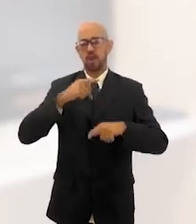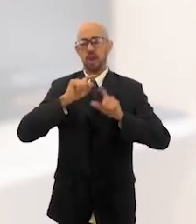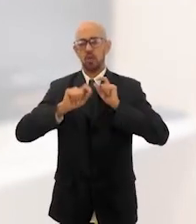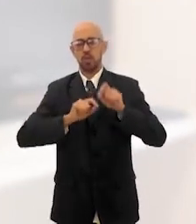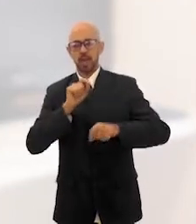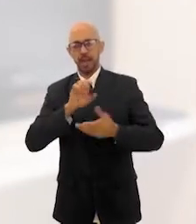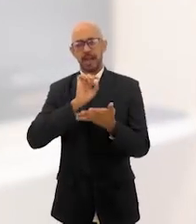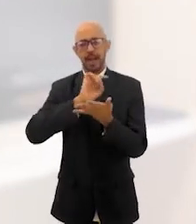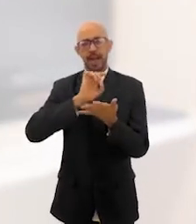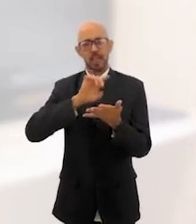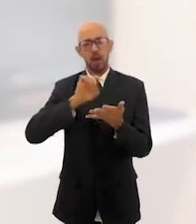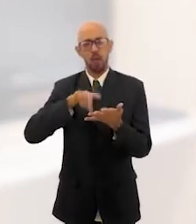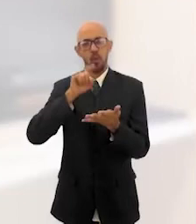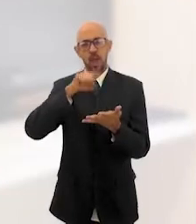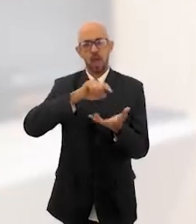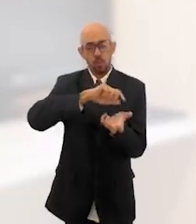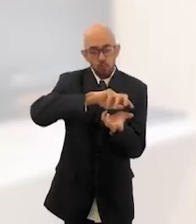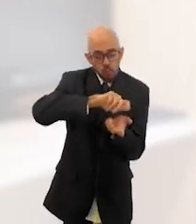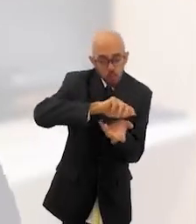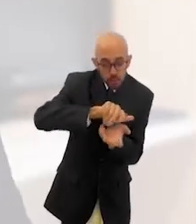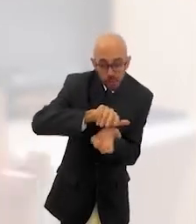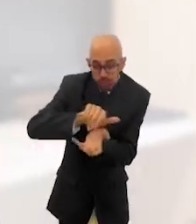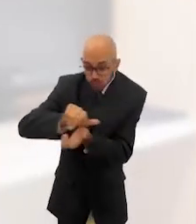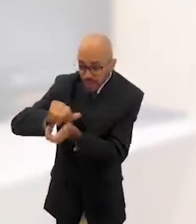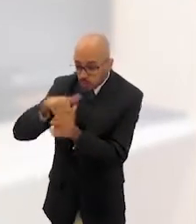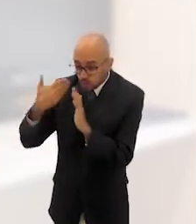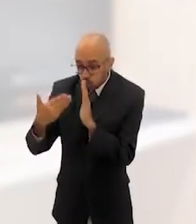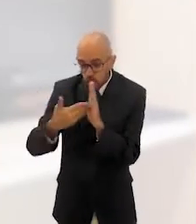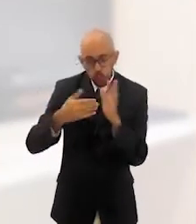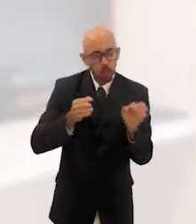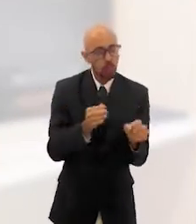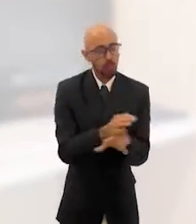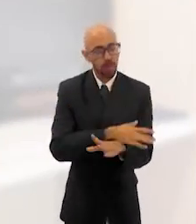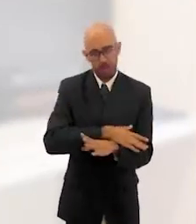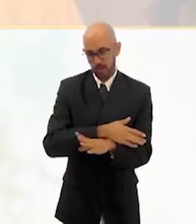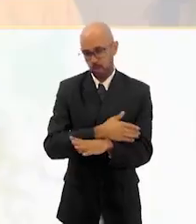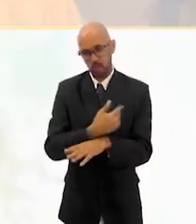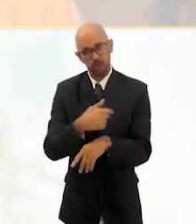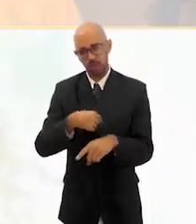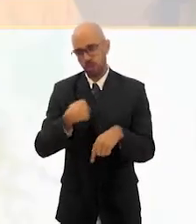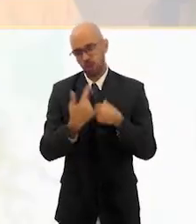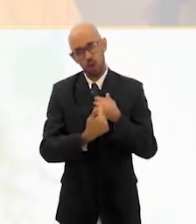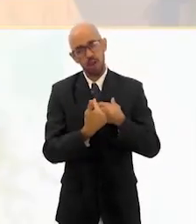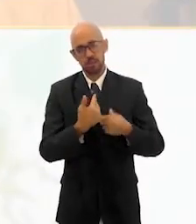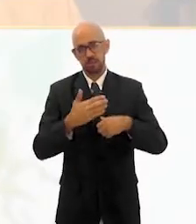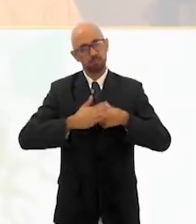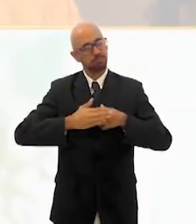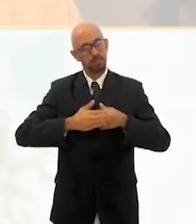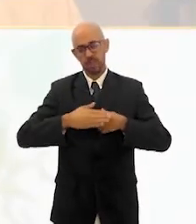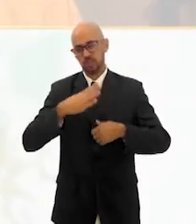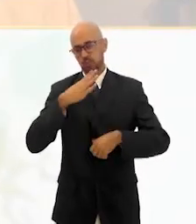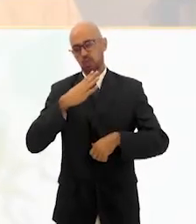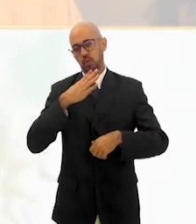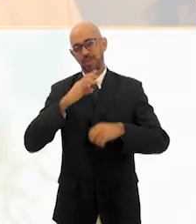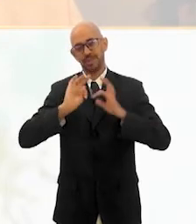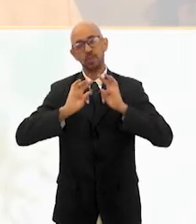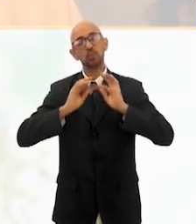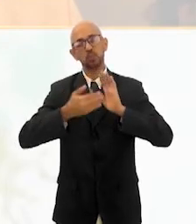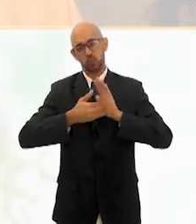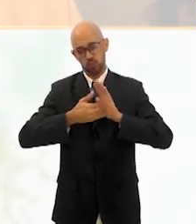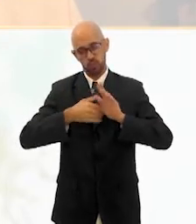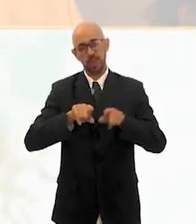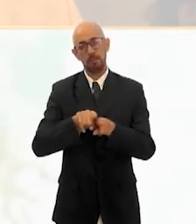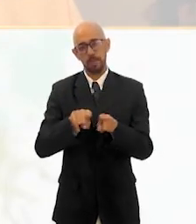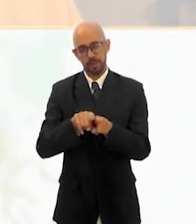cada pessoa é um universo, e realmente nem a gente se conhece. E aí, quando você fala dessa